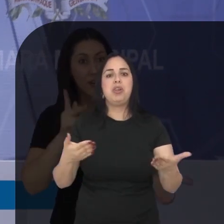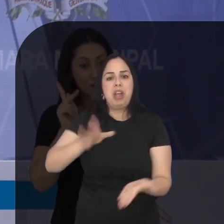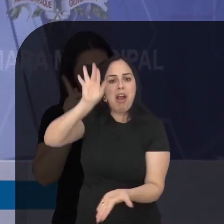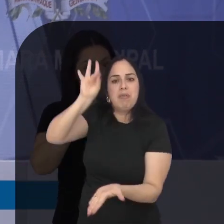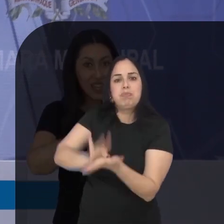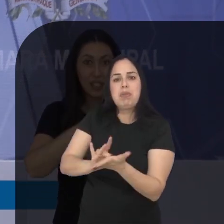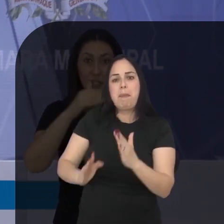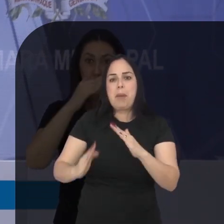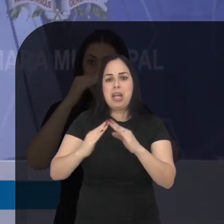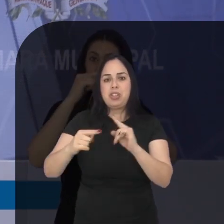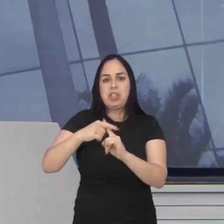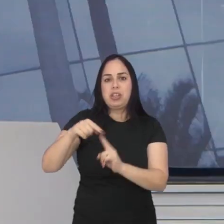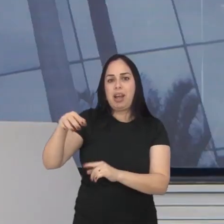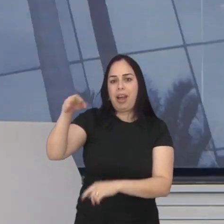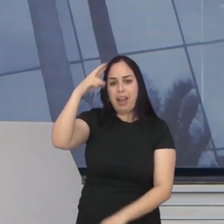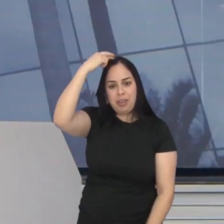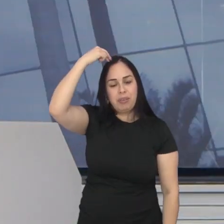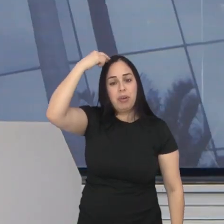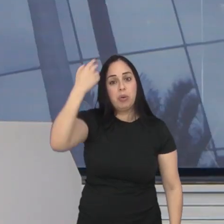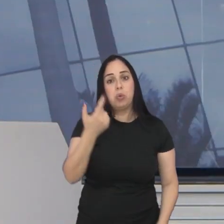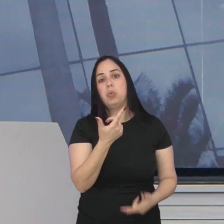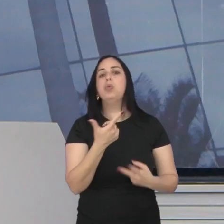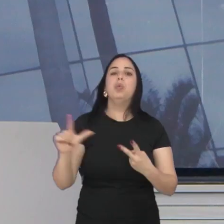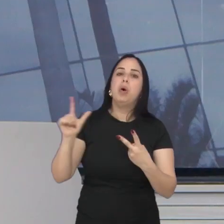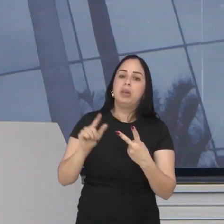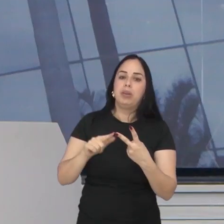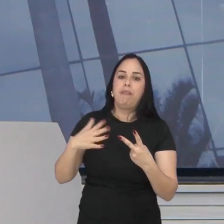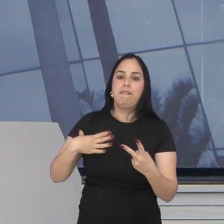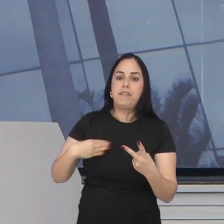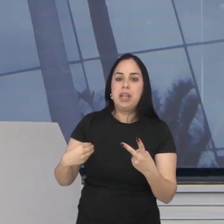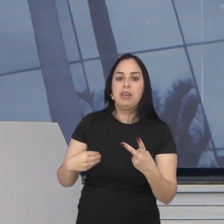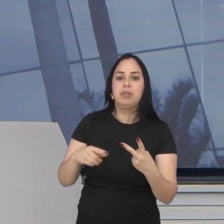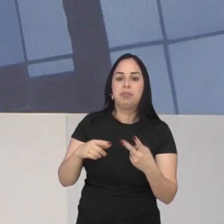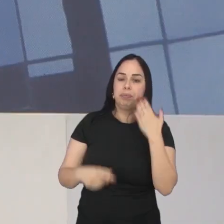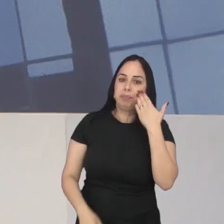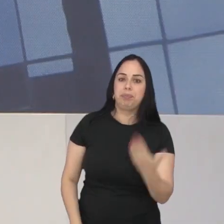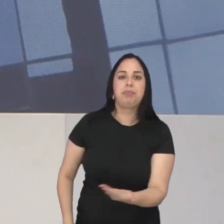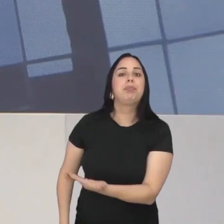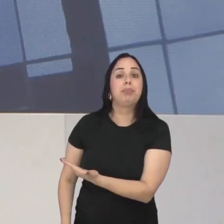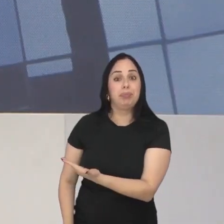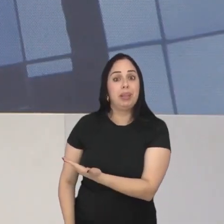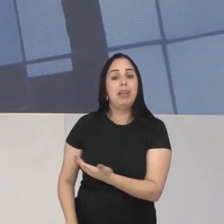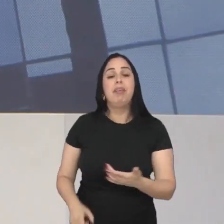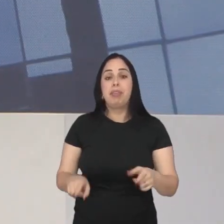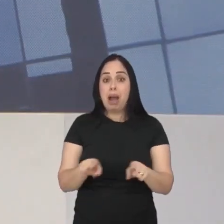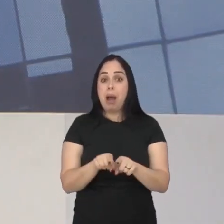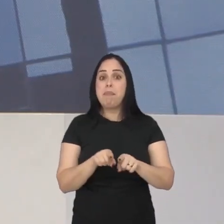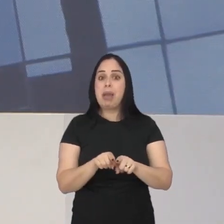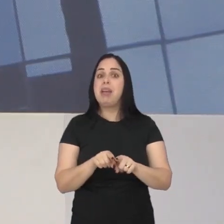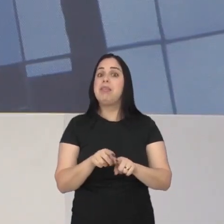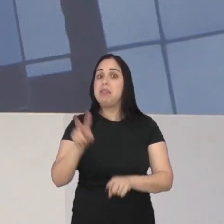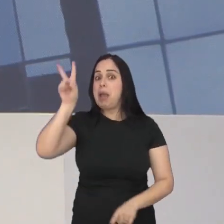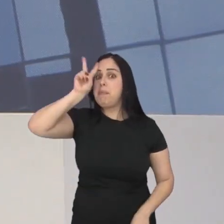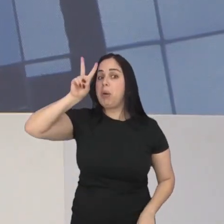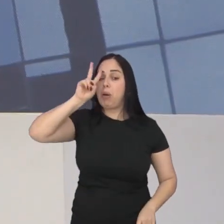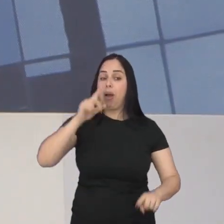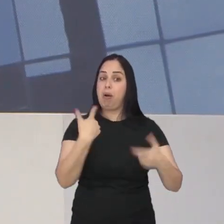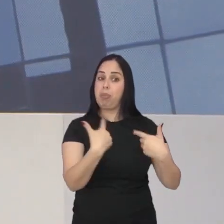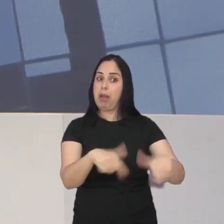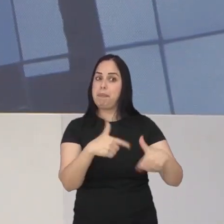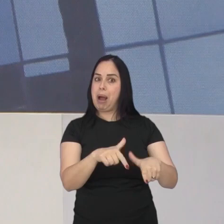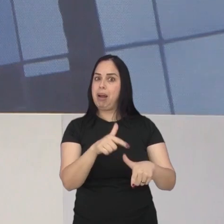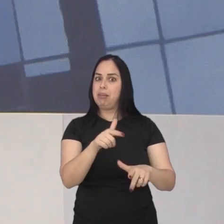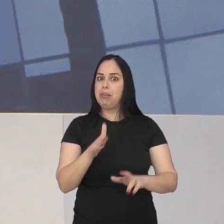Batista Renovada. O outro filho do pastor, Glaucio Marques, também ressaltou o trabalho do homenageado